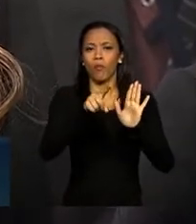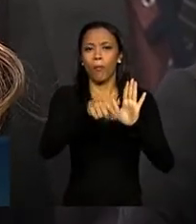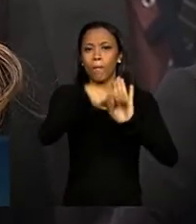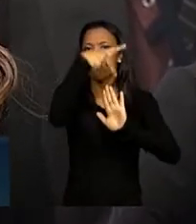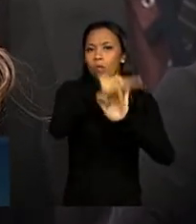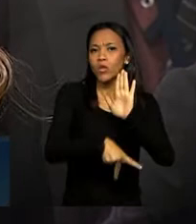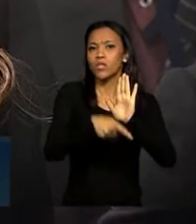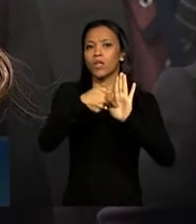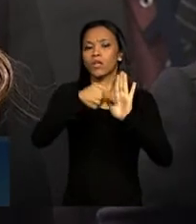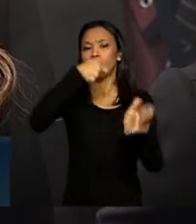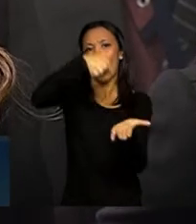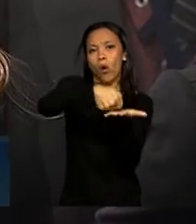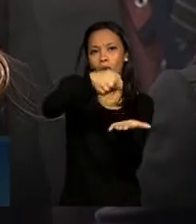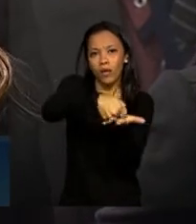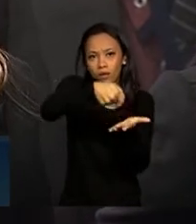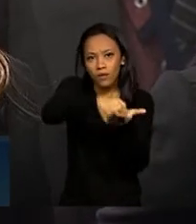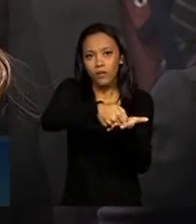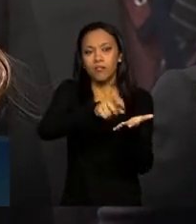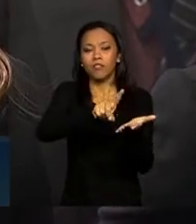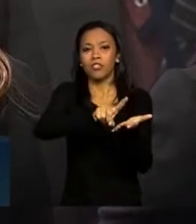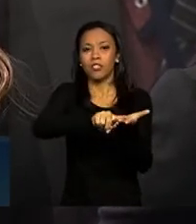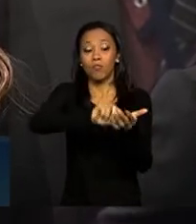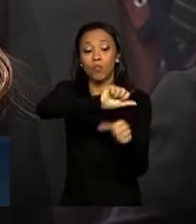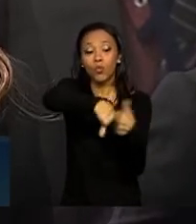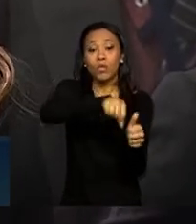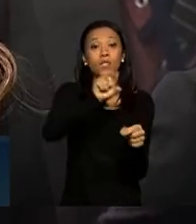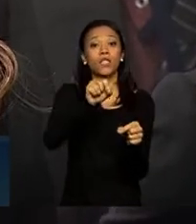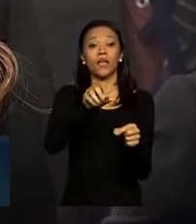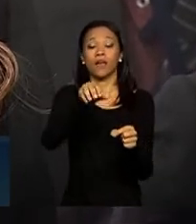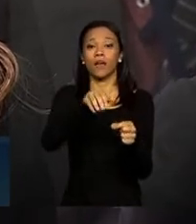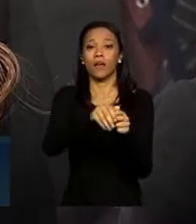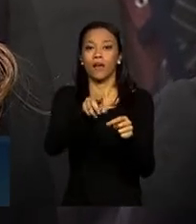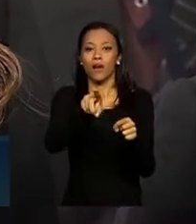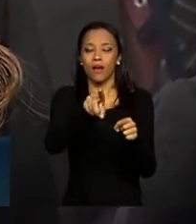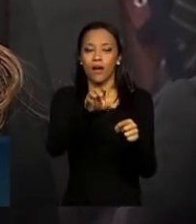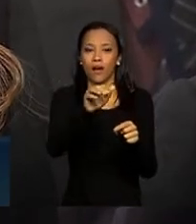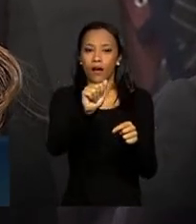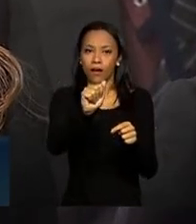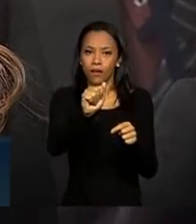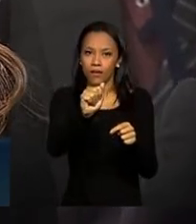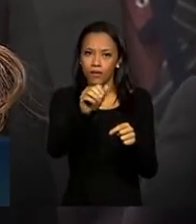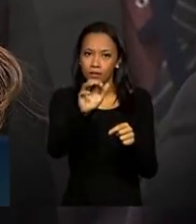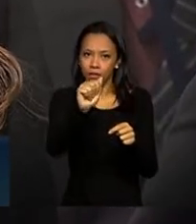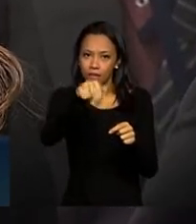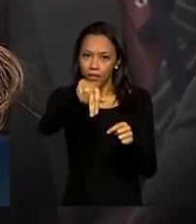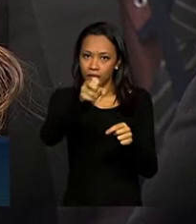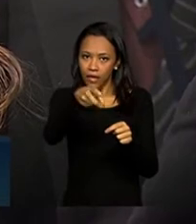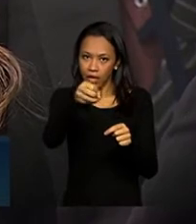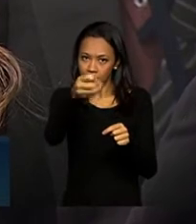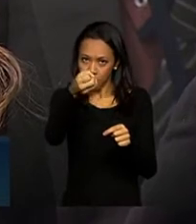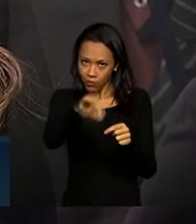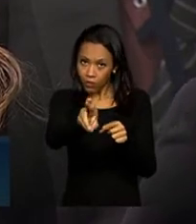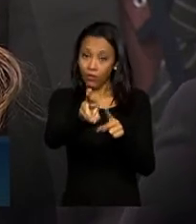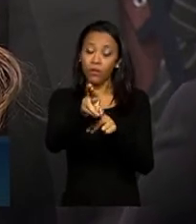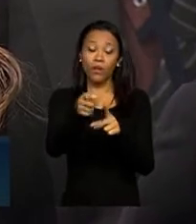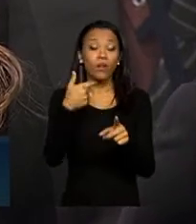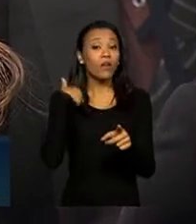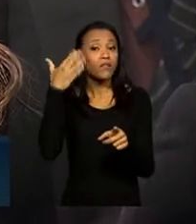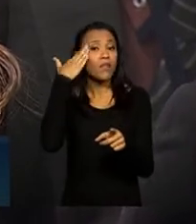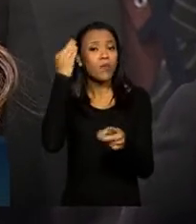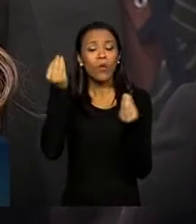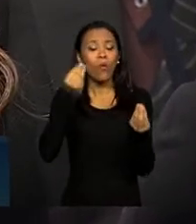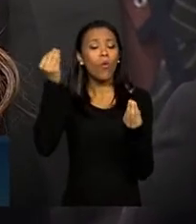implementação da mudança de indexador que foi feita no ano passado. Eu queria que o senhor explicasse um pouco melhor como é que o governo